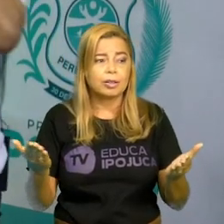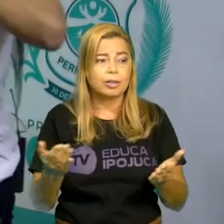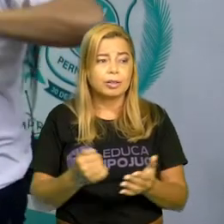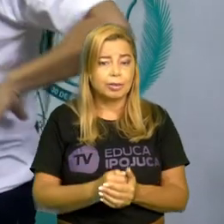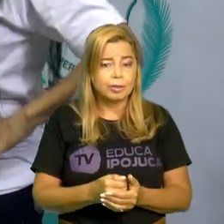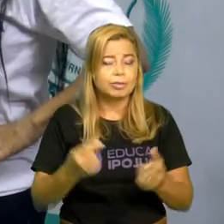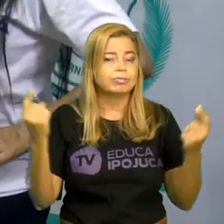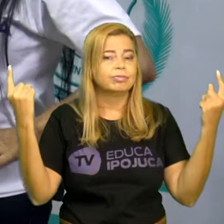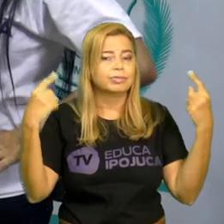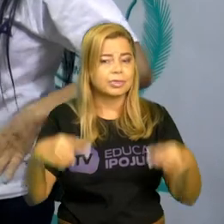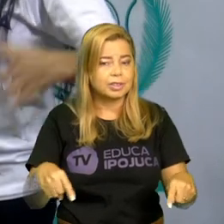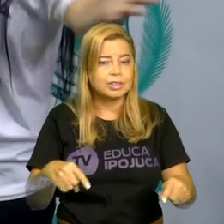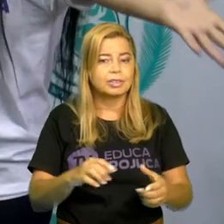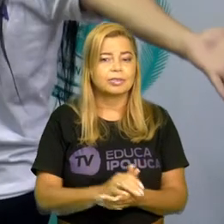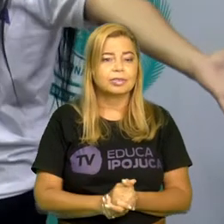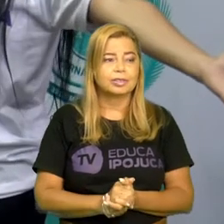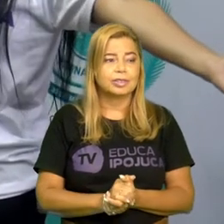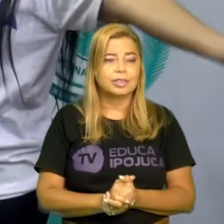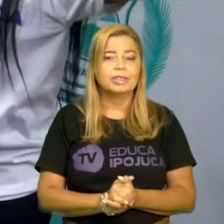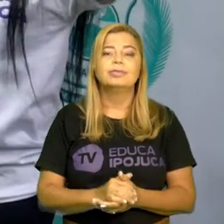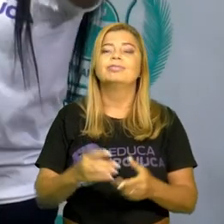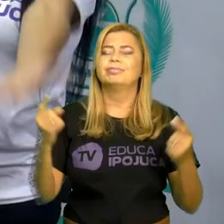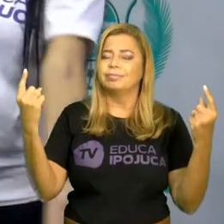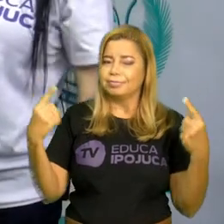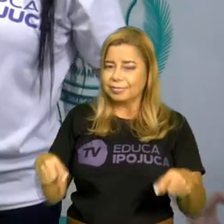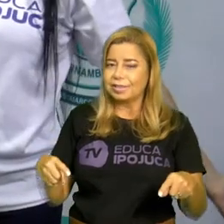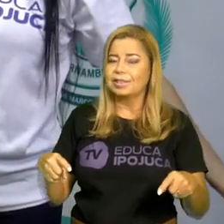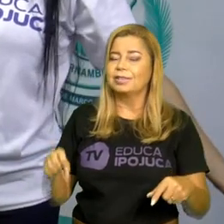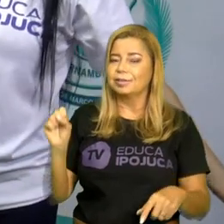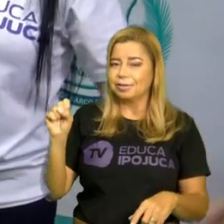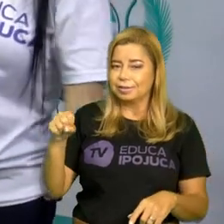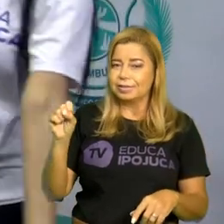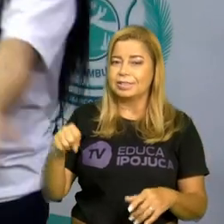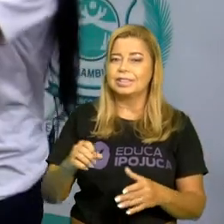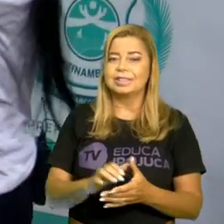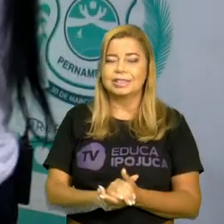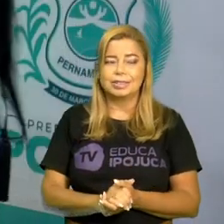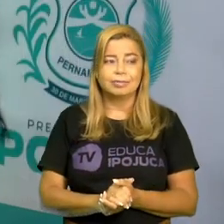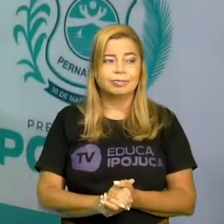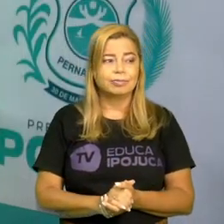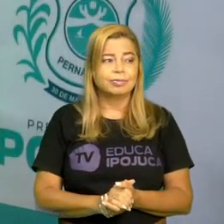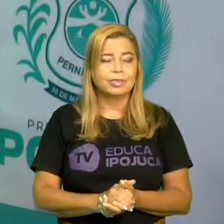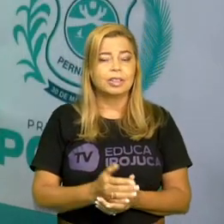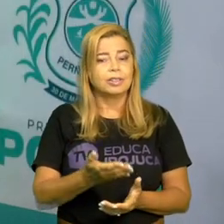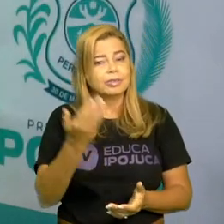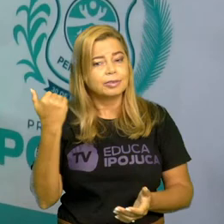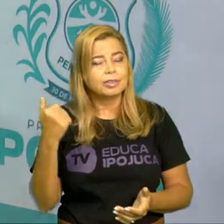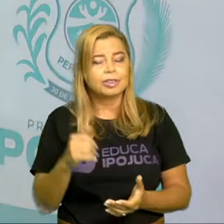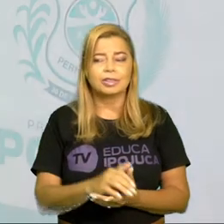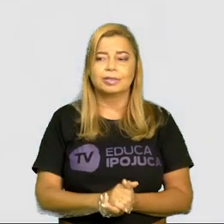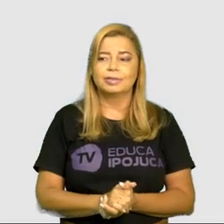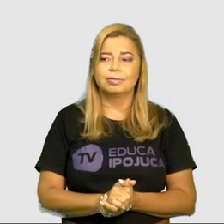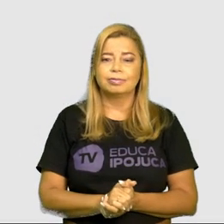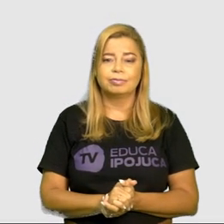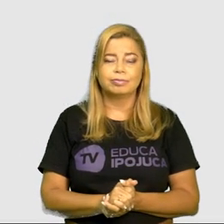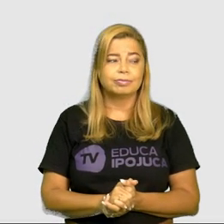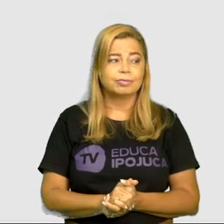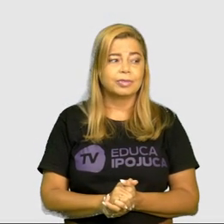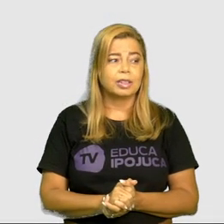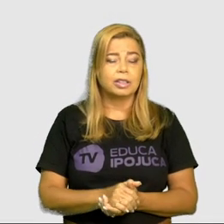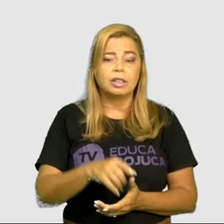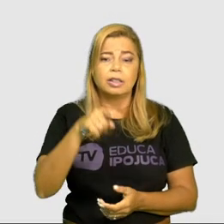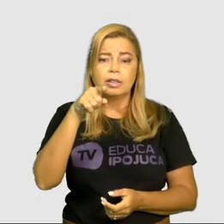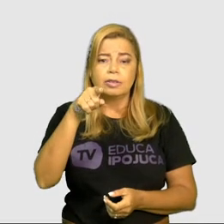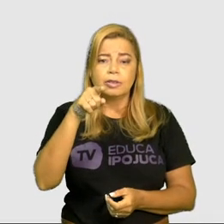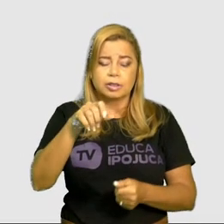nosso desafio de hoje. Tem desafio, a nossa aula terminou, mas vamos aprender. Vamos